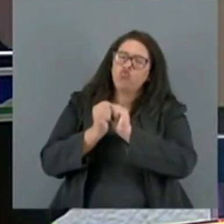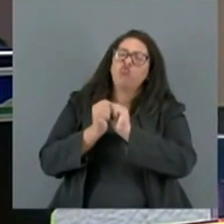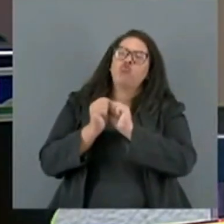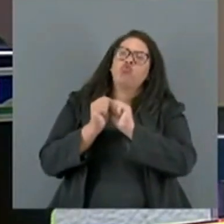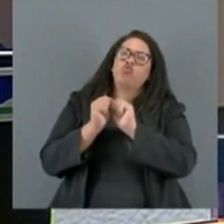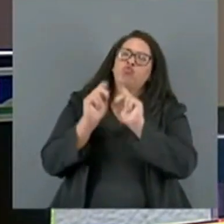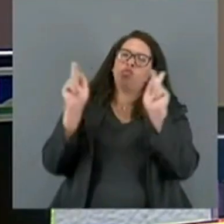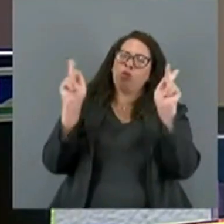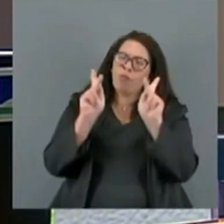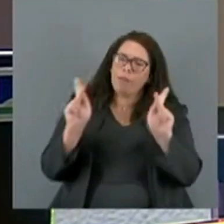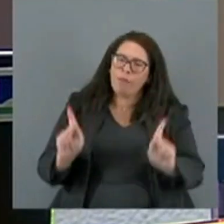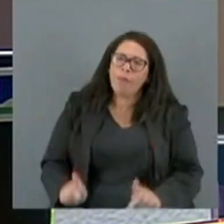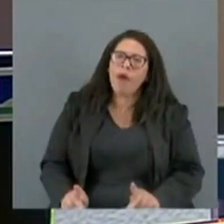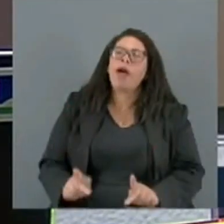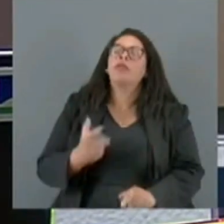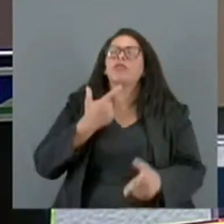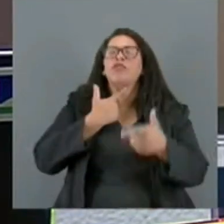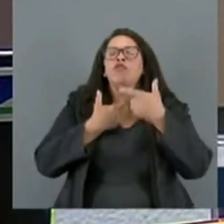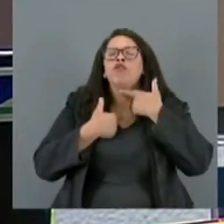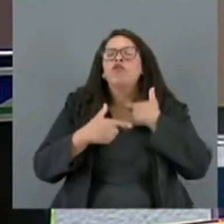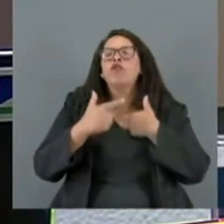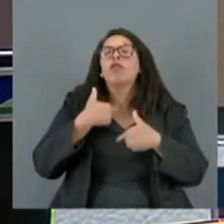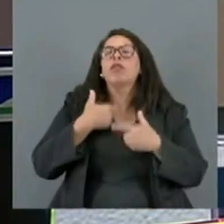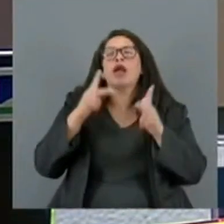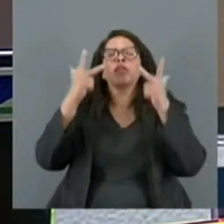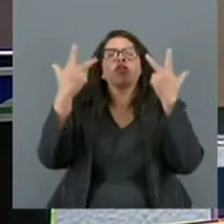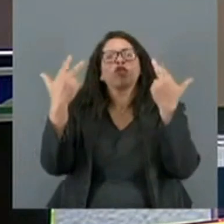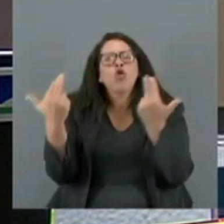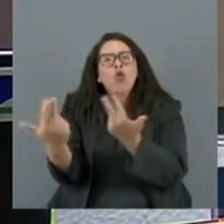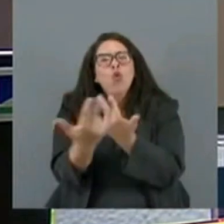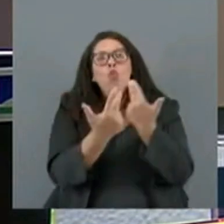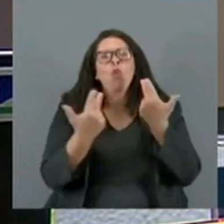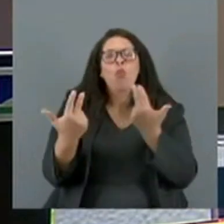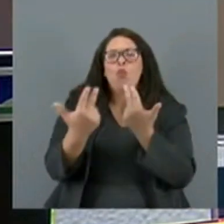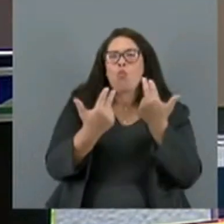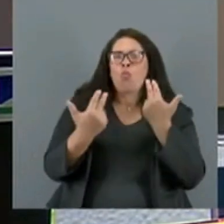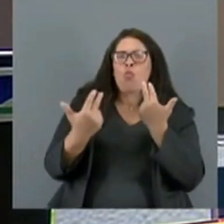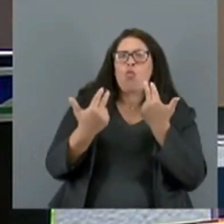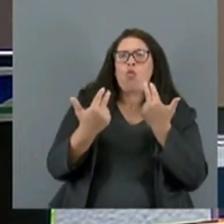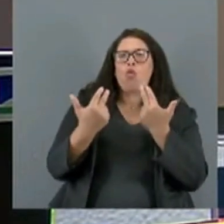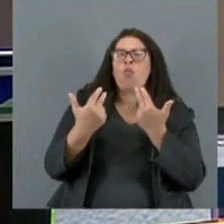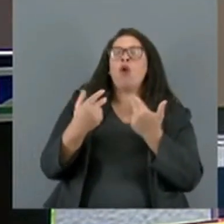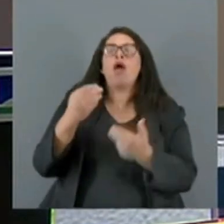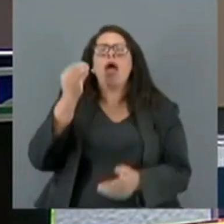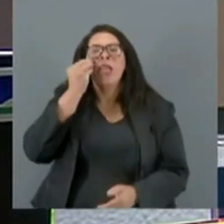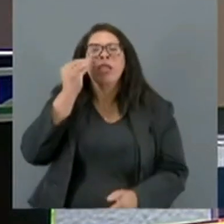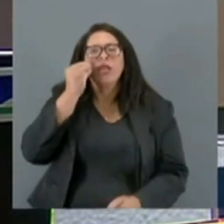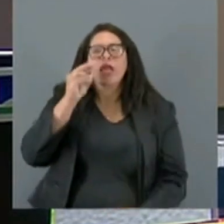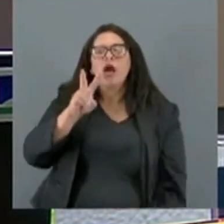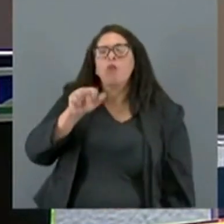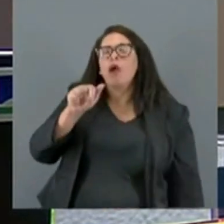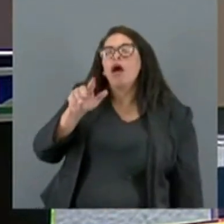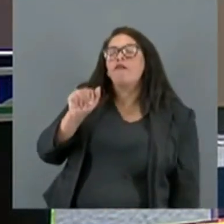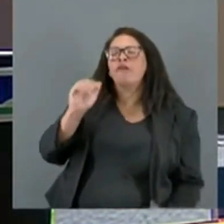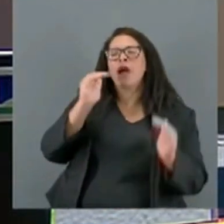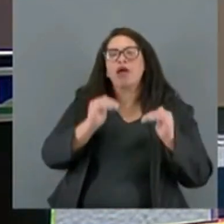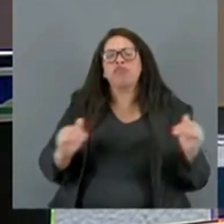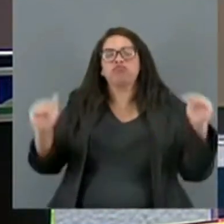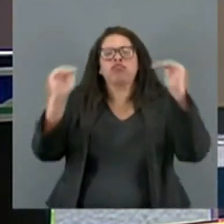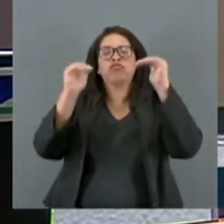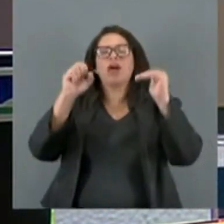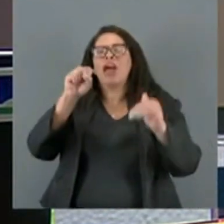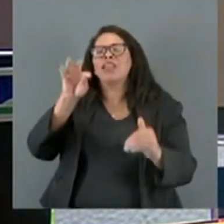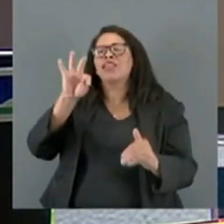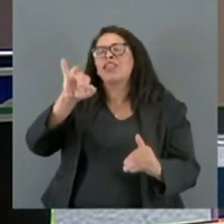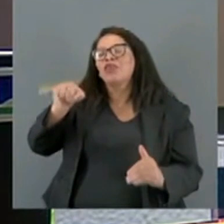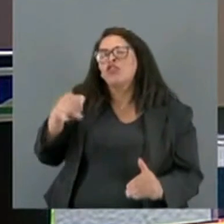com o mesmo desígnio de vontade, que é exatamente buscar uma vaga no nosso excelso Superior Tribunal de